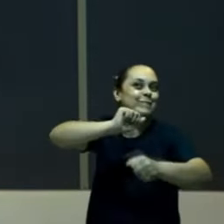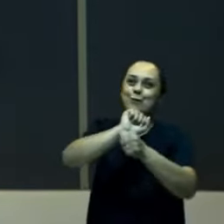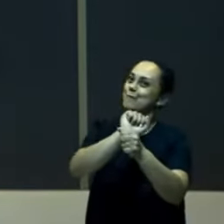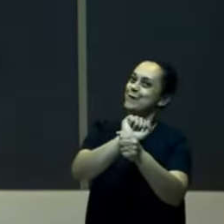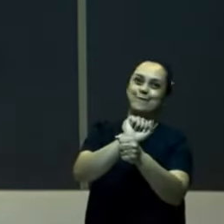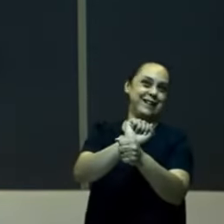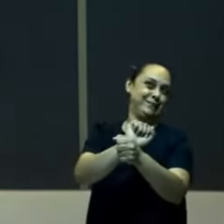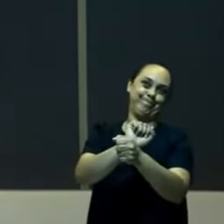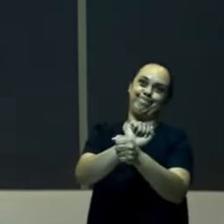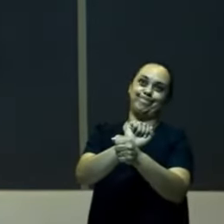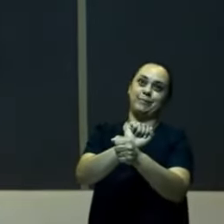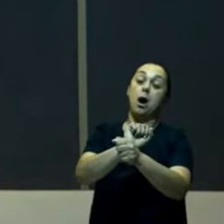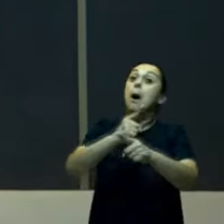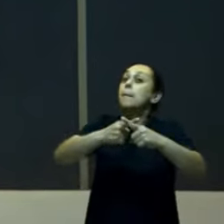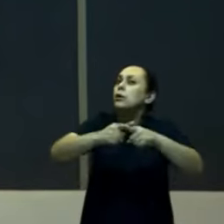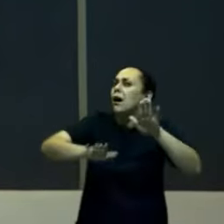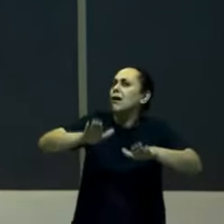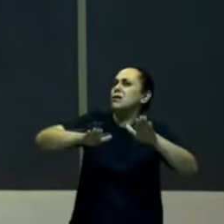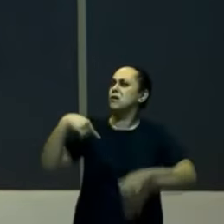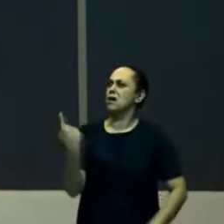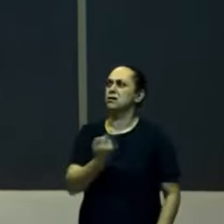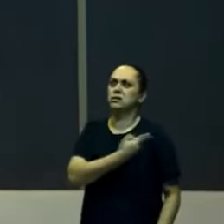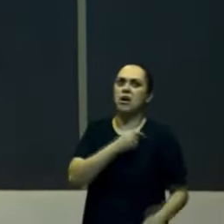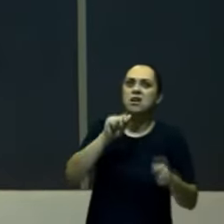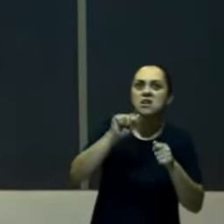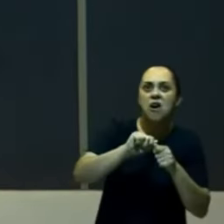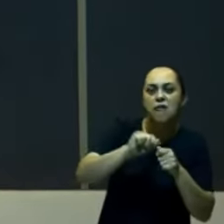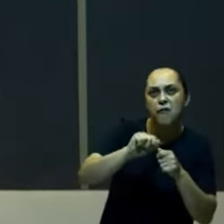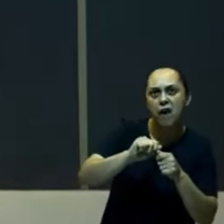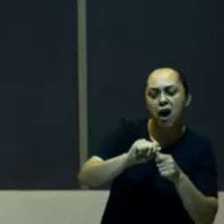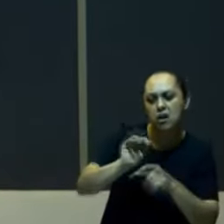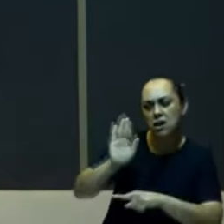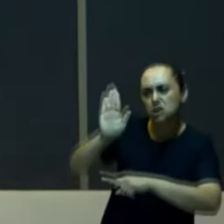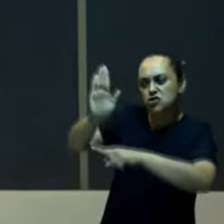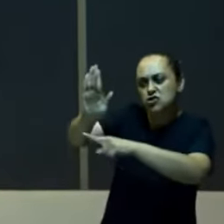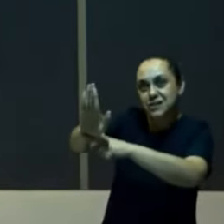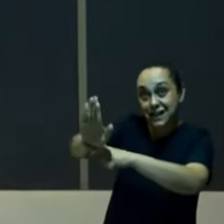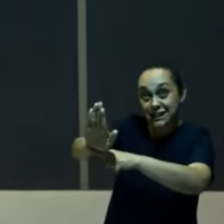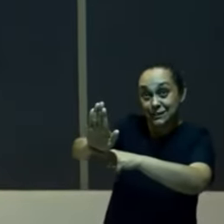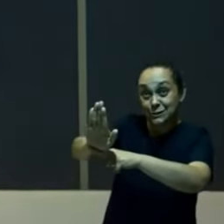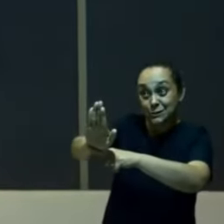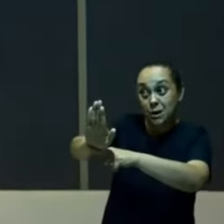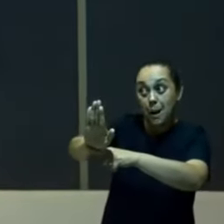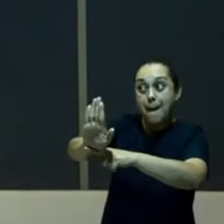esperando algo em troca, não é generosidade, é troca.